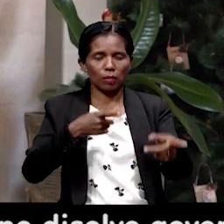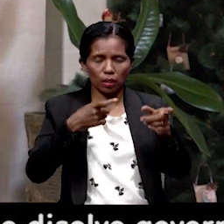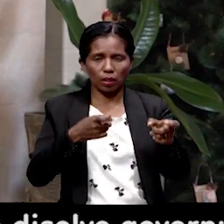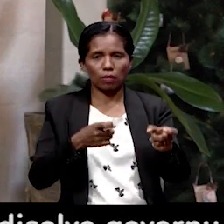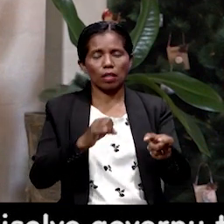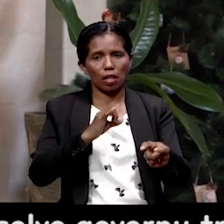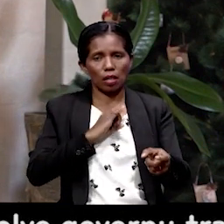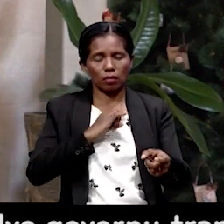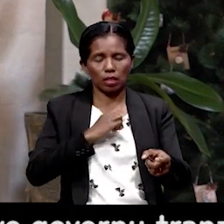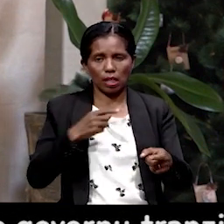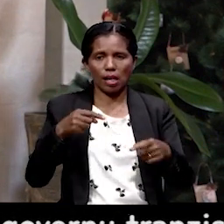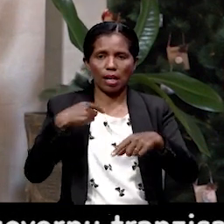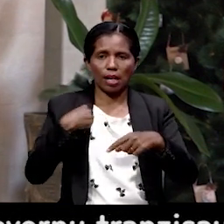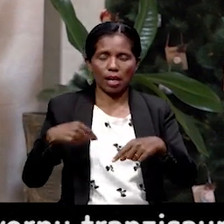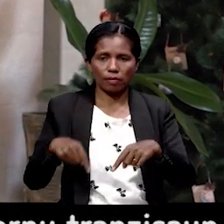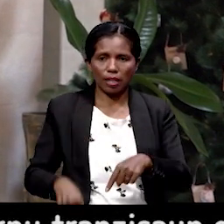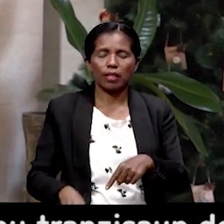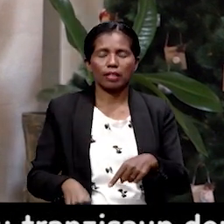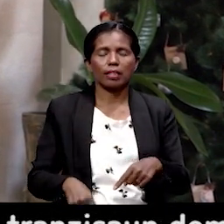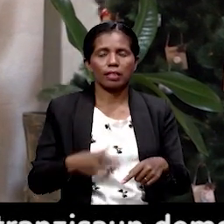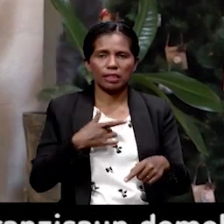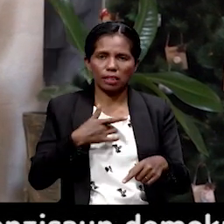moras ate ada ta